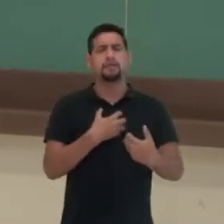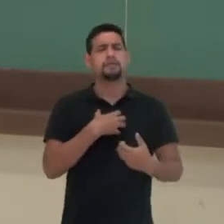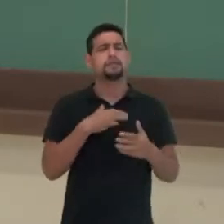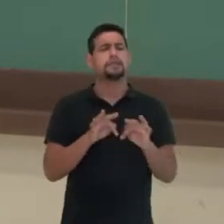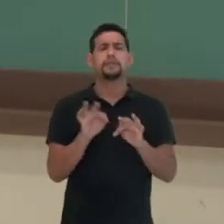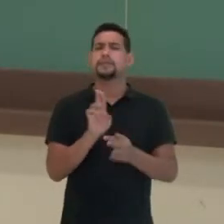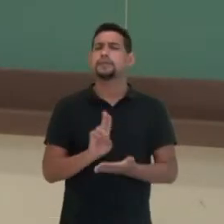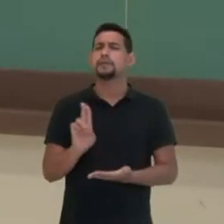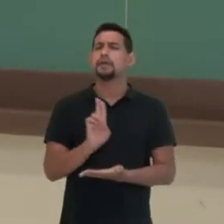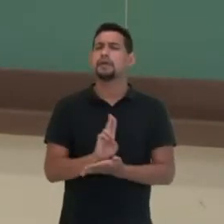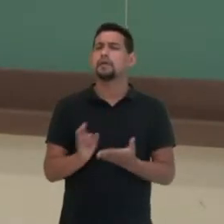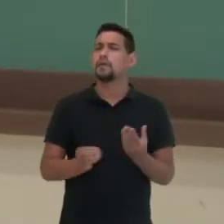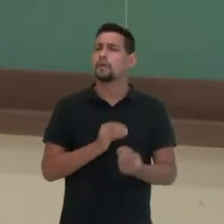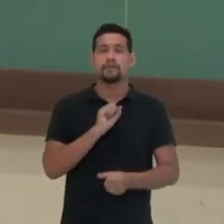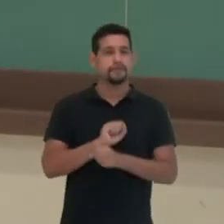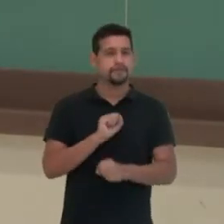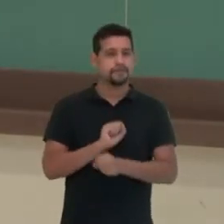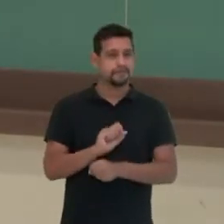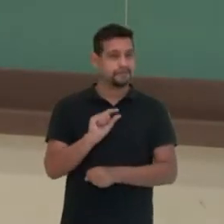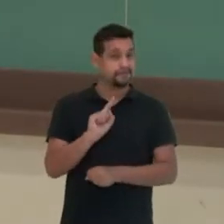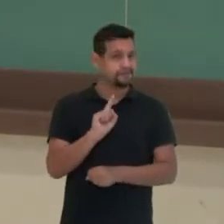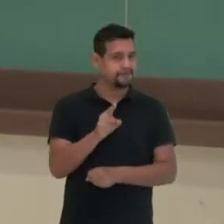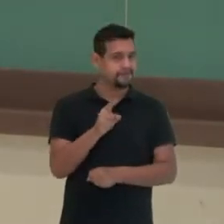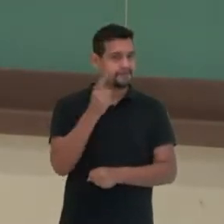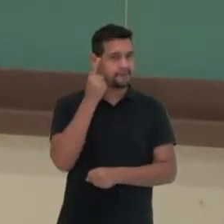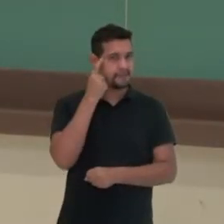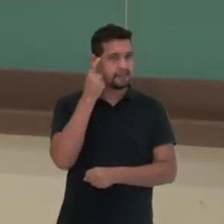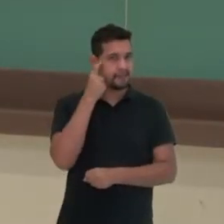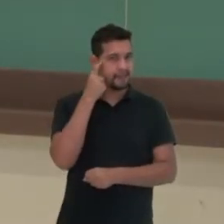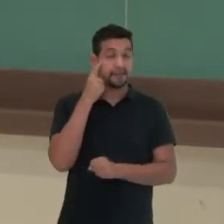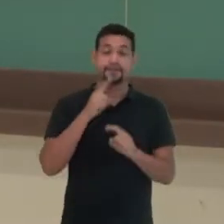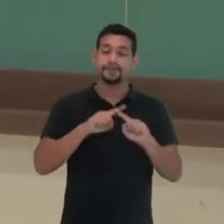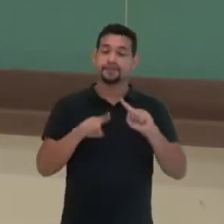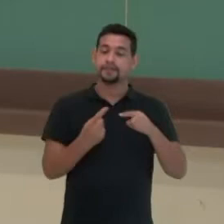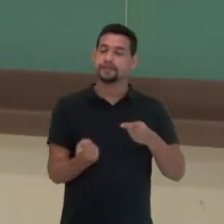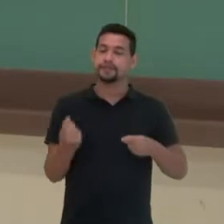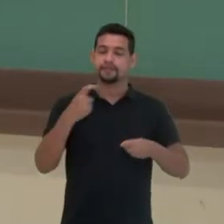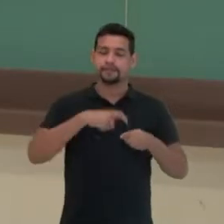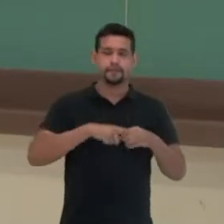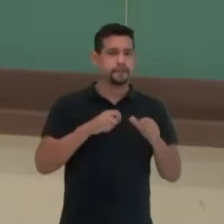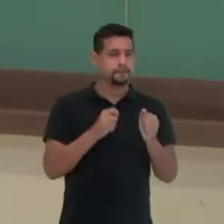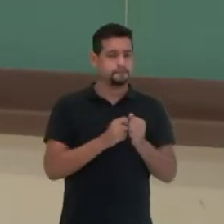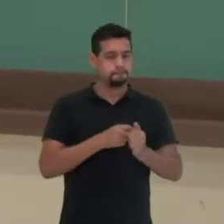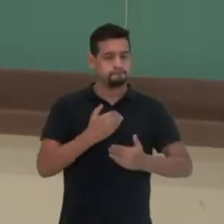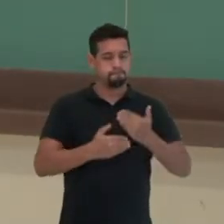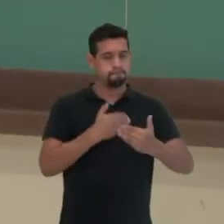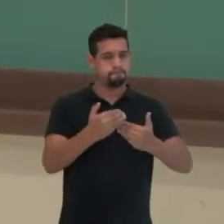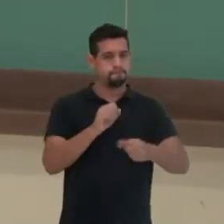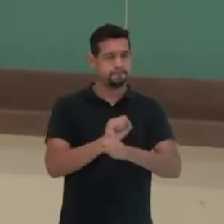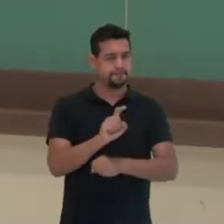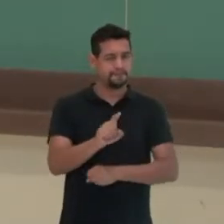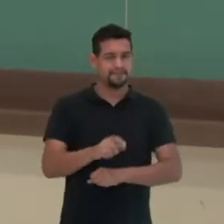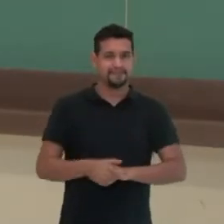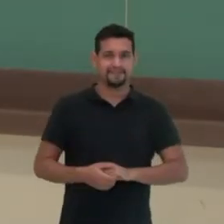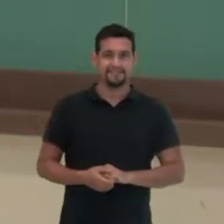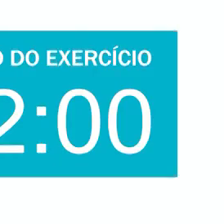no nosso dia a dia. Eu vou dar um tempinho aí para você pensar e eu já retorno para dar continuidade até daqui a